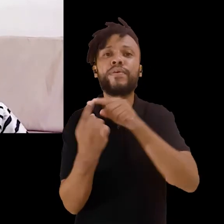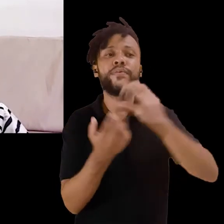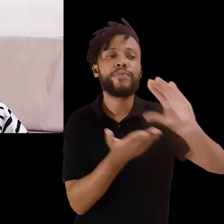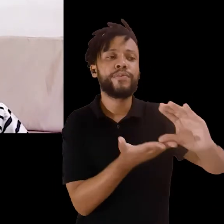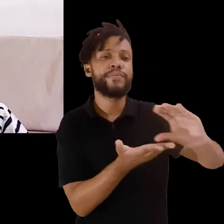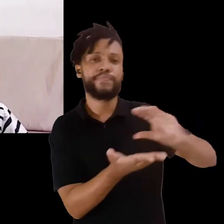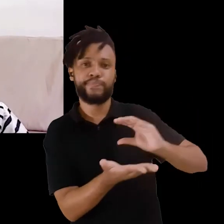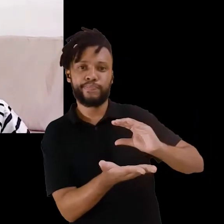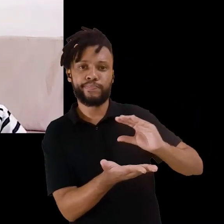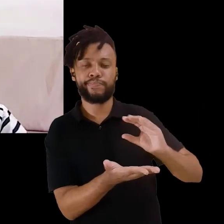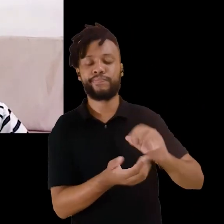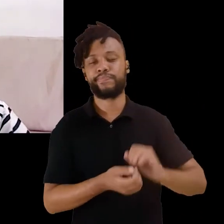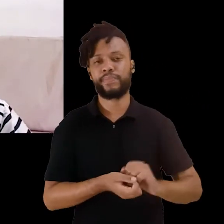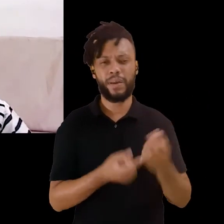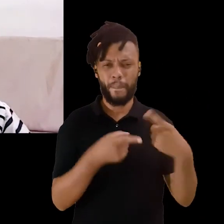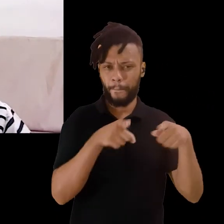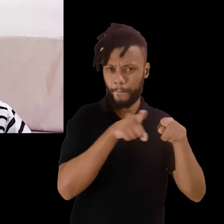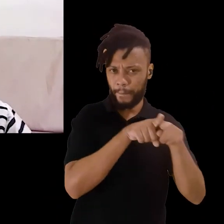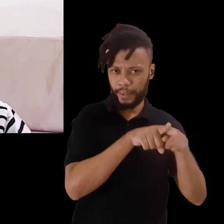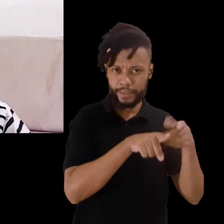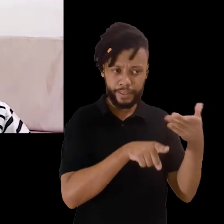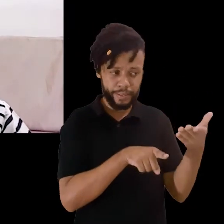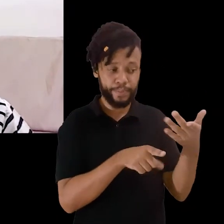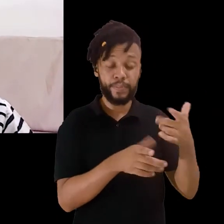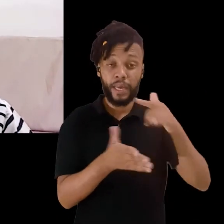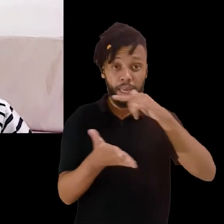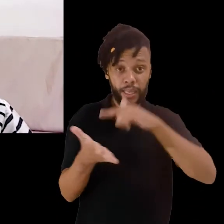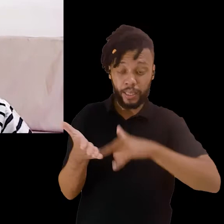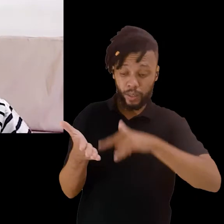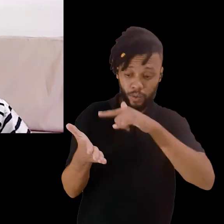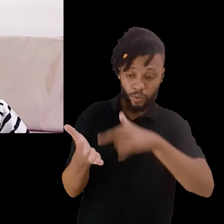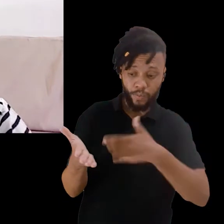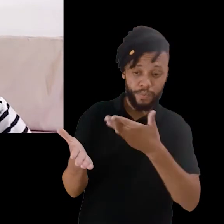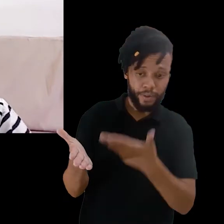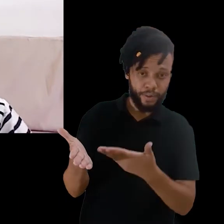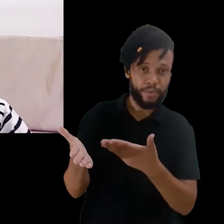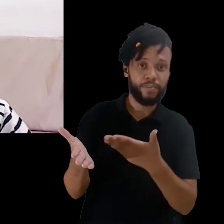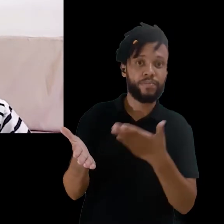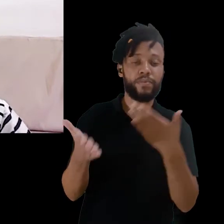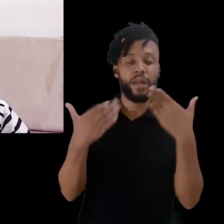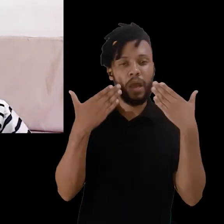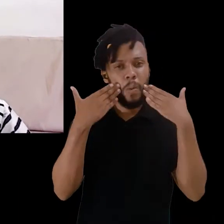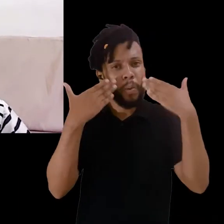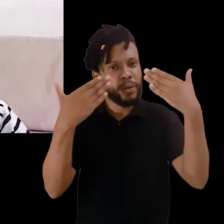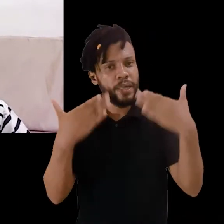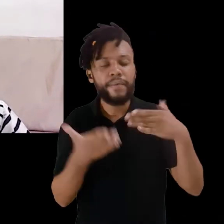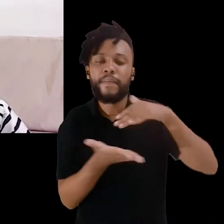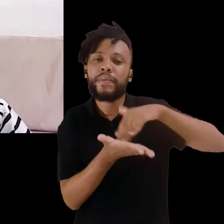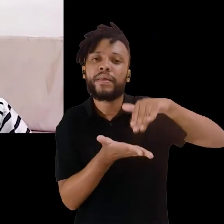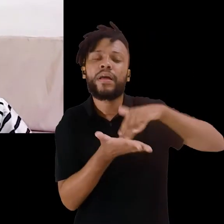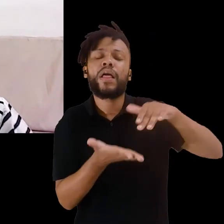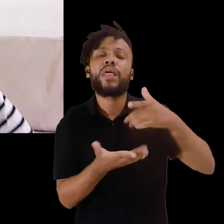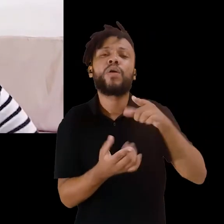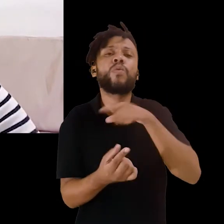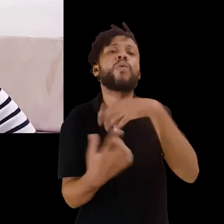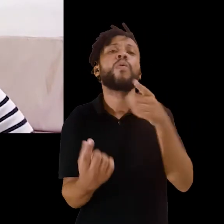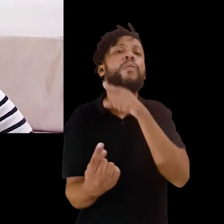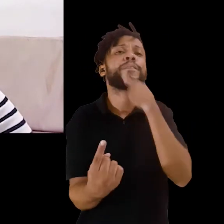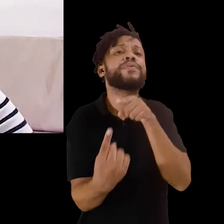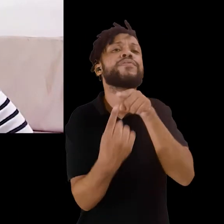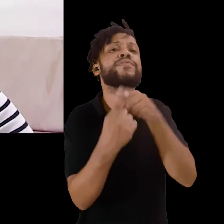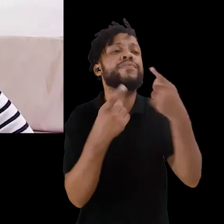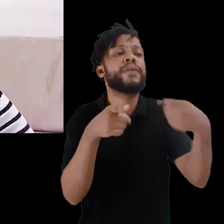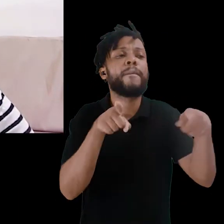de Patrocínio. Esse documento, ele mostrava para a secretaria a intenção